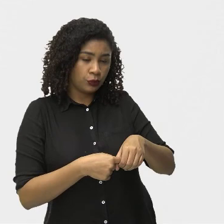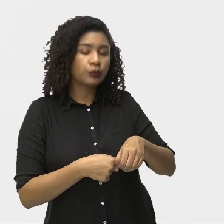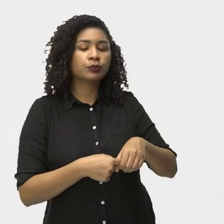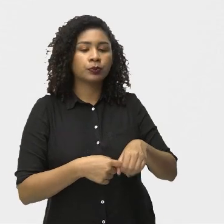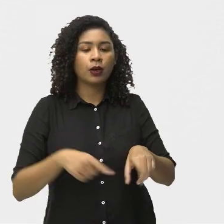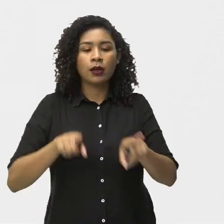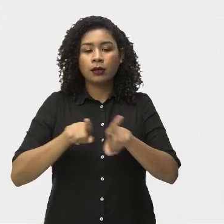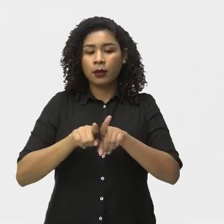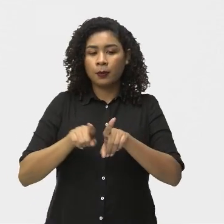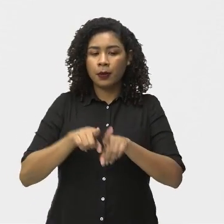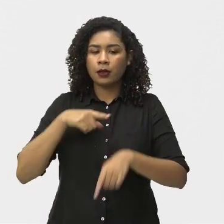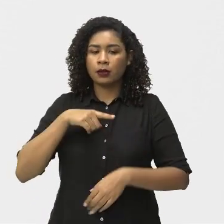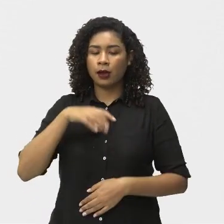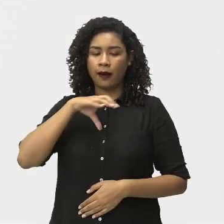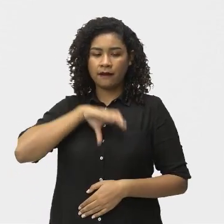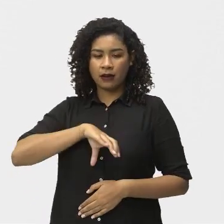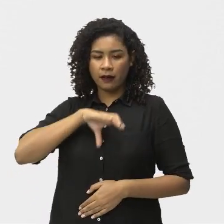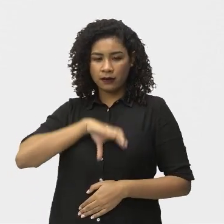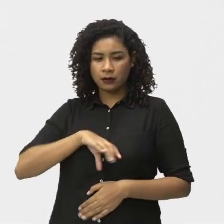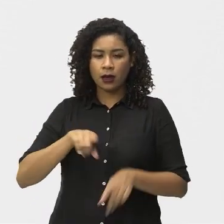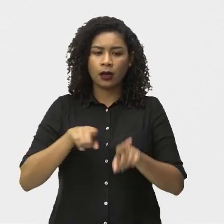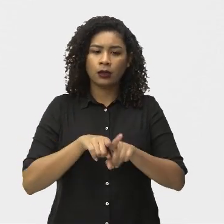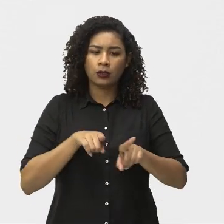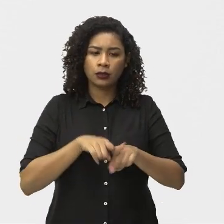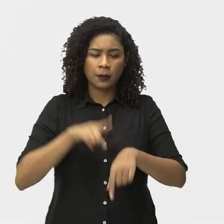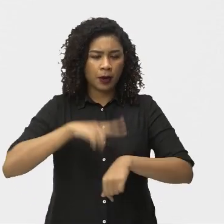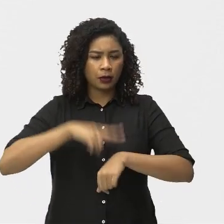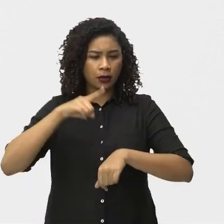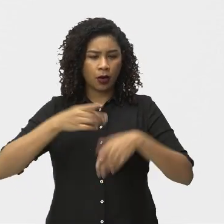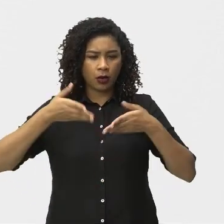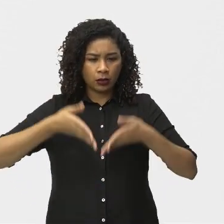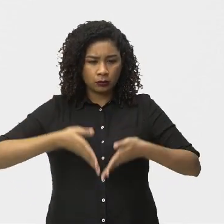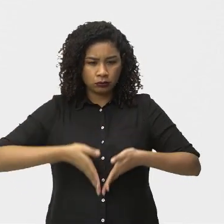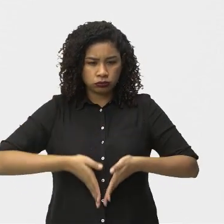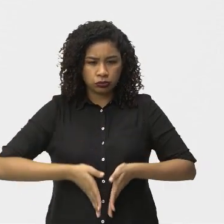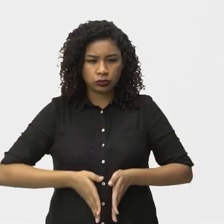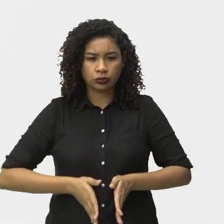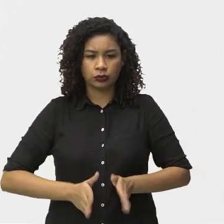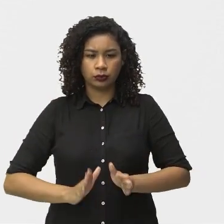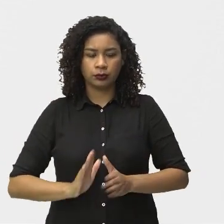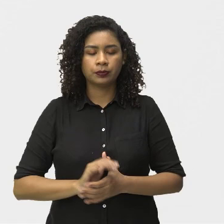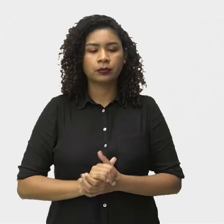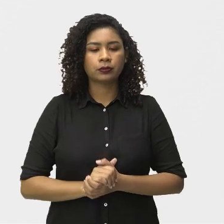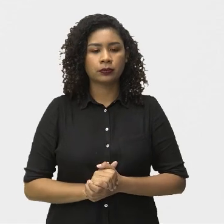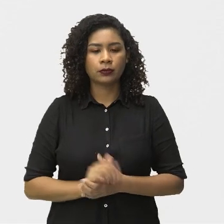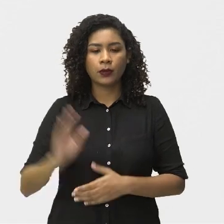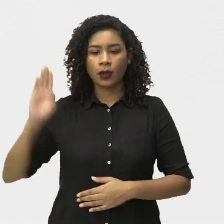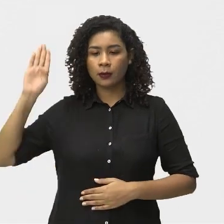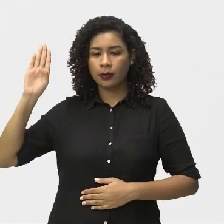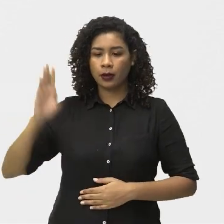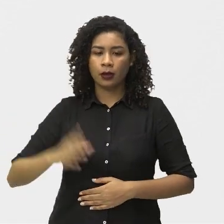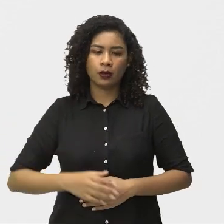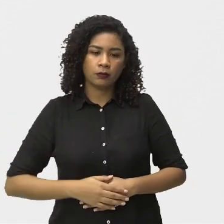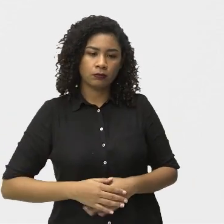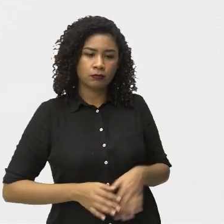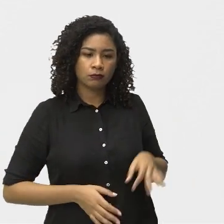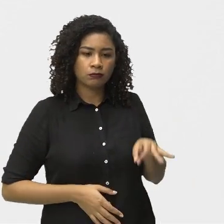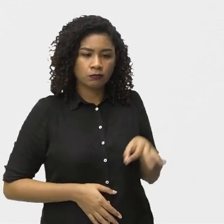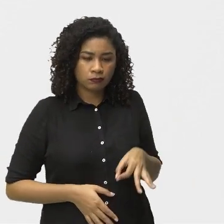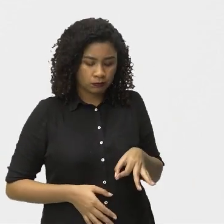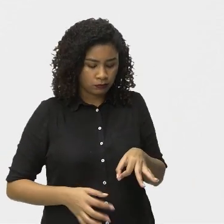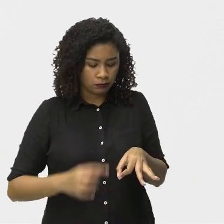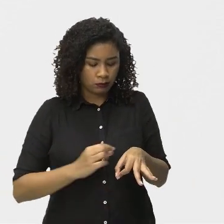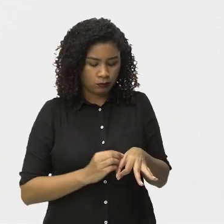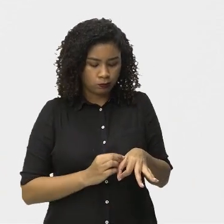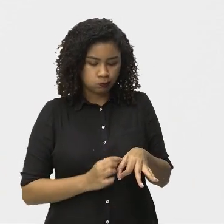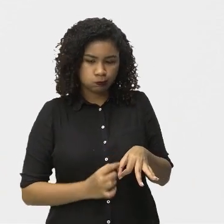a menstruação e também, né, o bebê ali no momento do parto normal. Na letra B, os lábios maiores e lábios